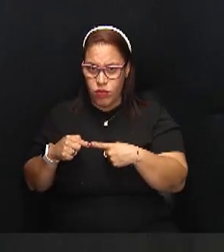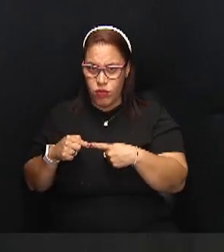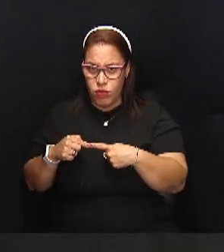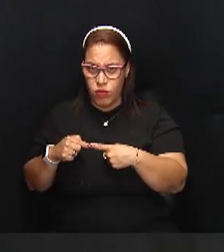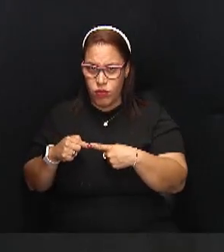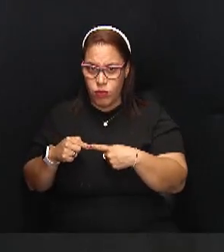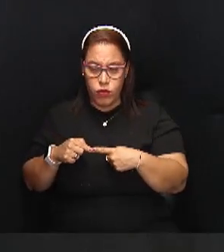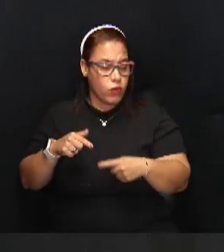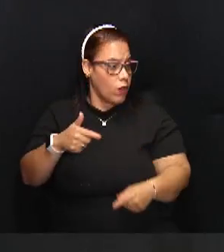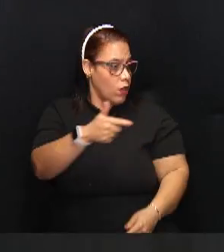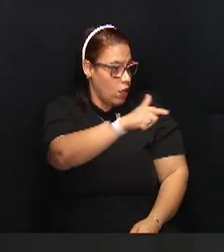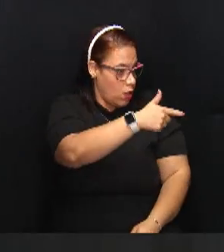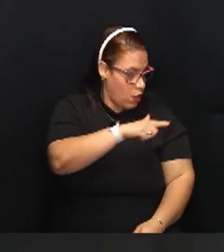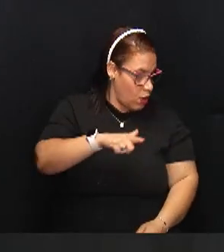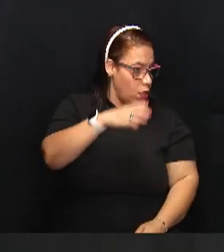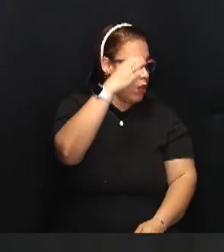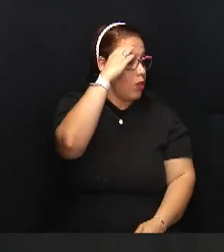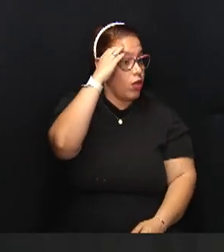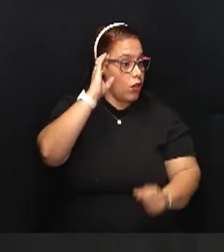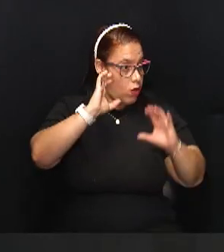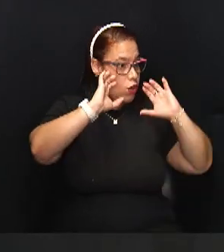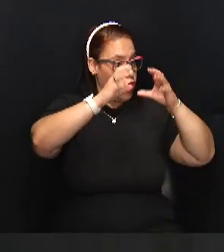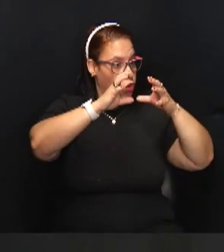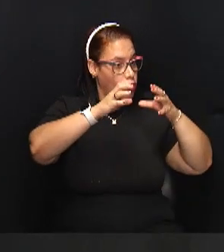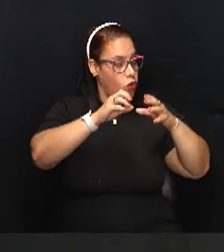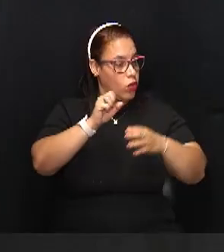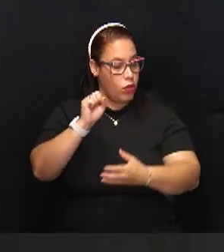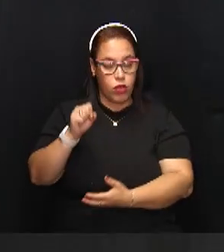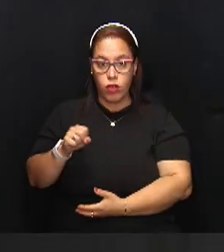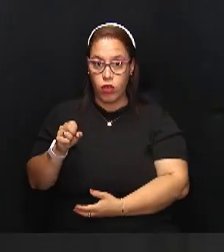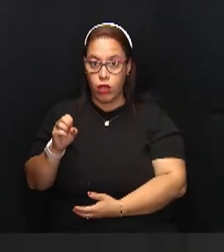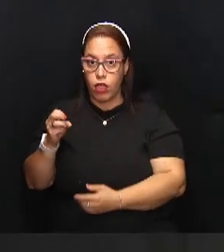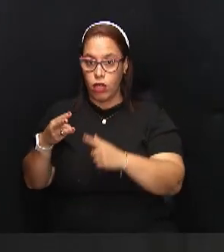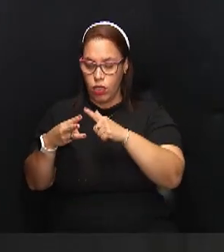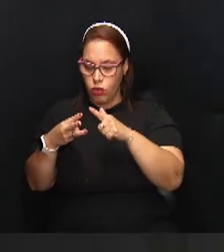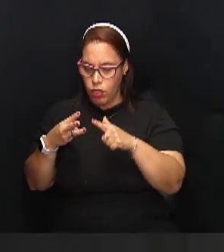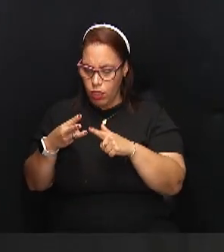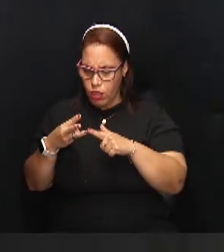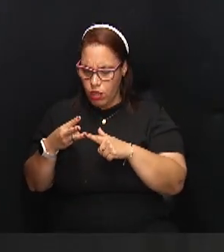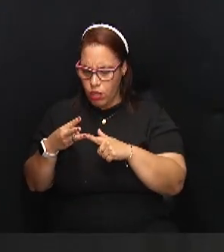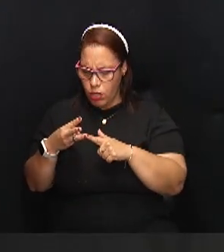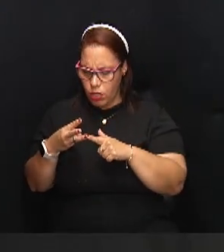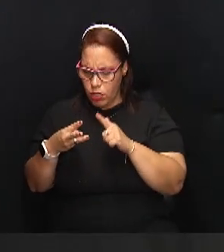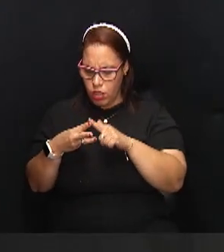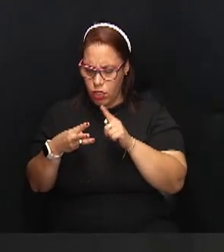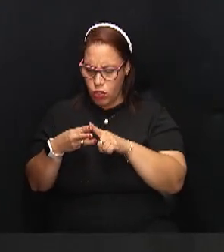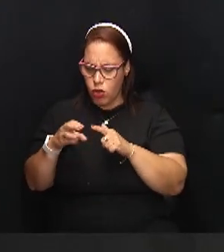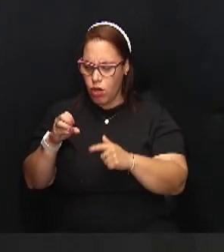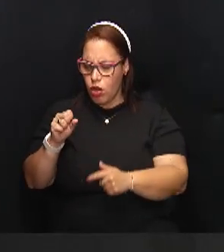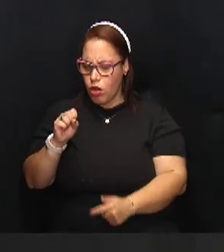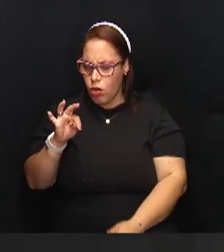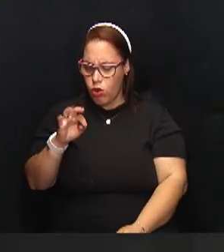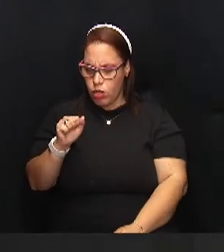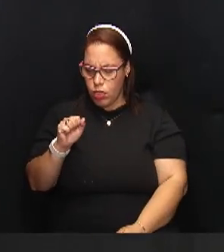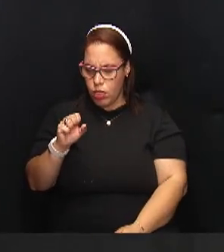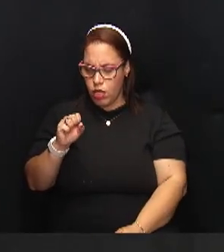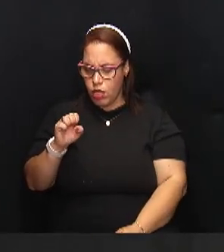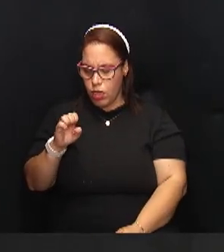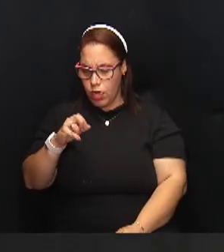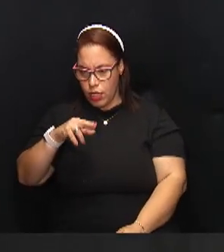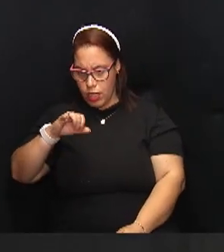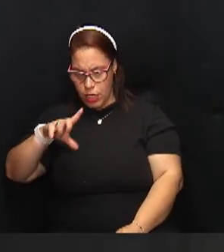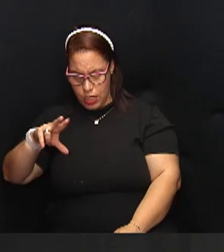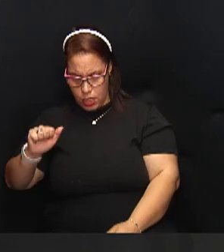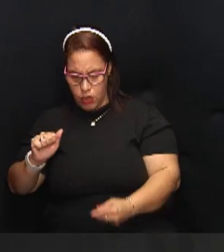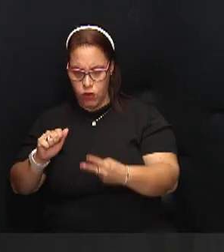No Taquaral mesmo? No Taquaral ele joga. Na verdade, são três. No Costa e Silva tem uma área pública que eles